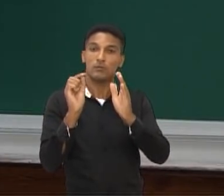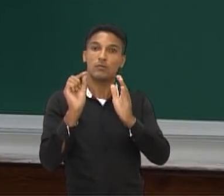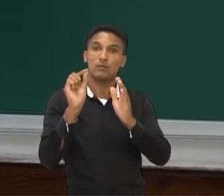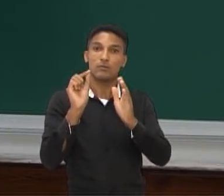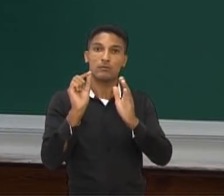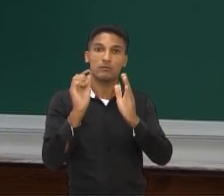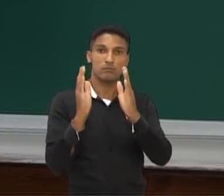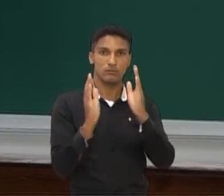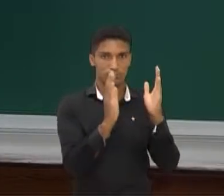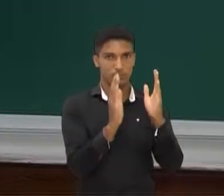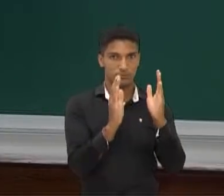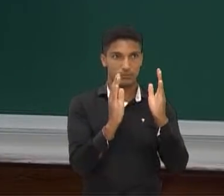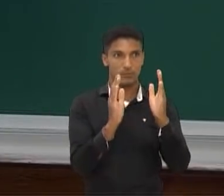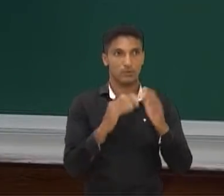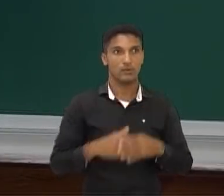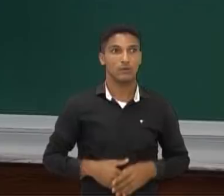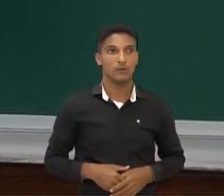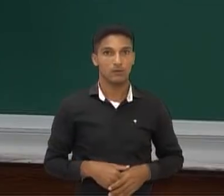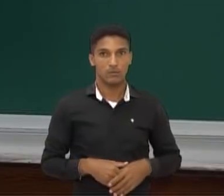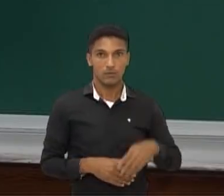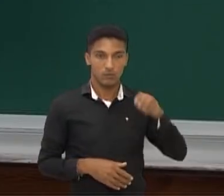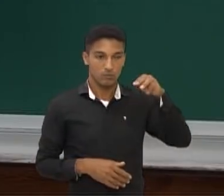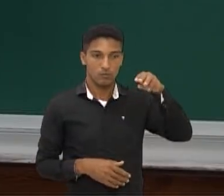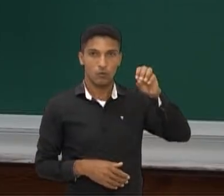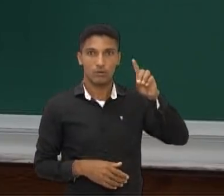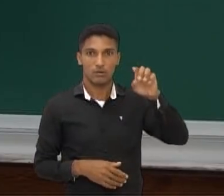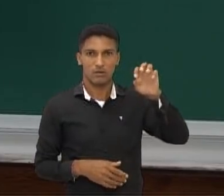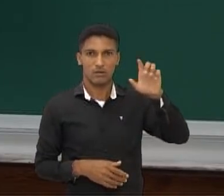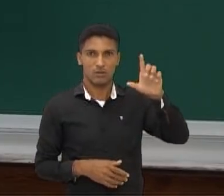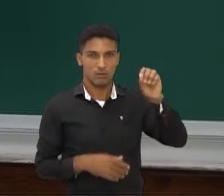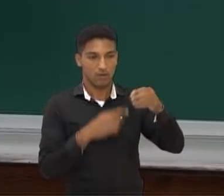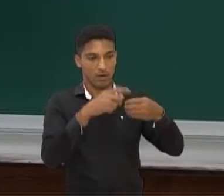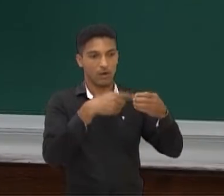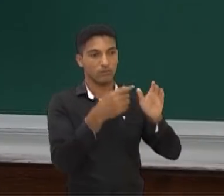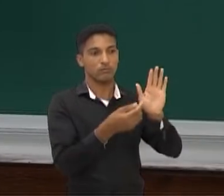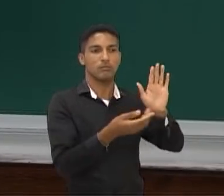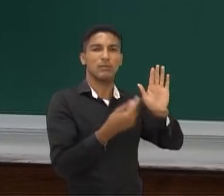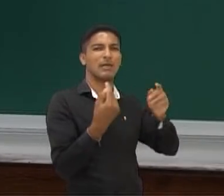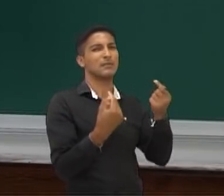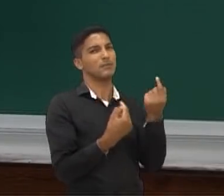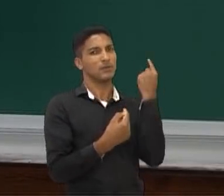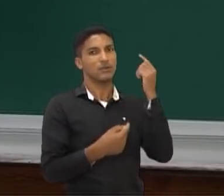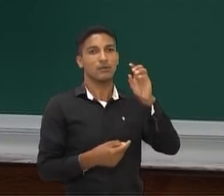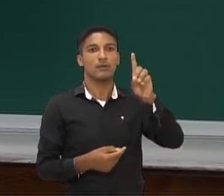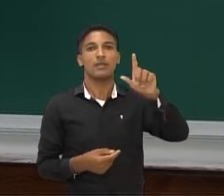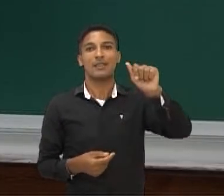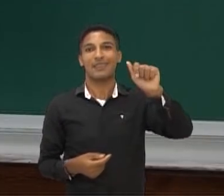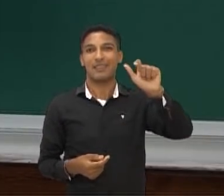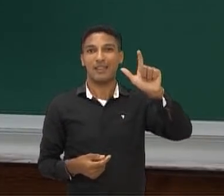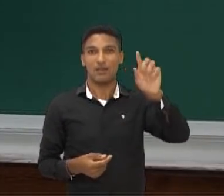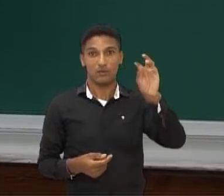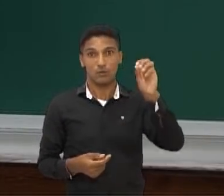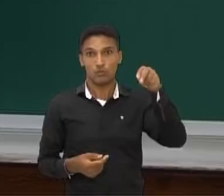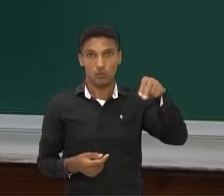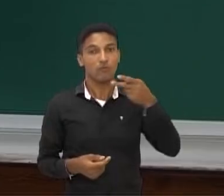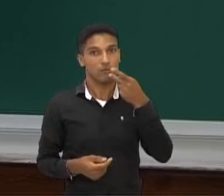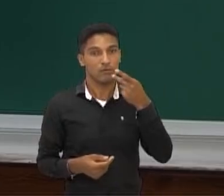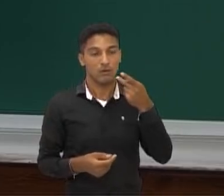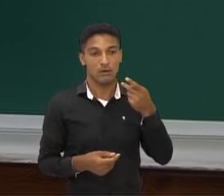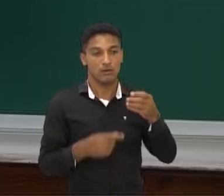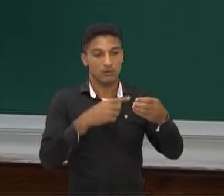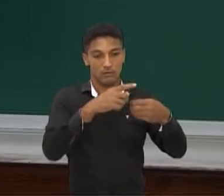quê? Lembre-se, o modelo dos filósofos, o modelo de Dalton, o átomo era indivisível. E